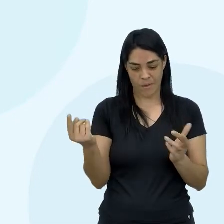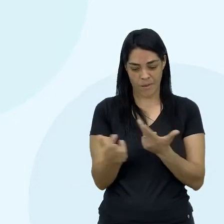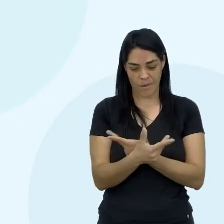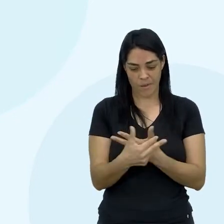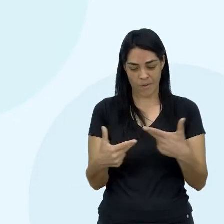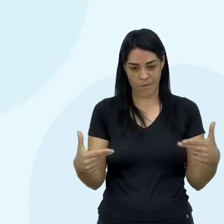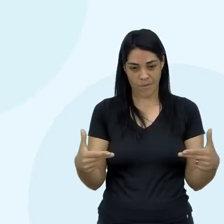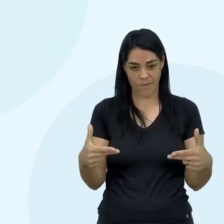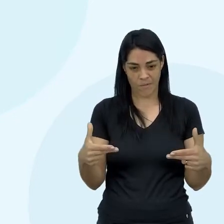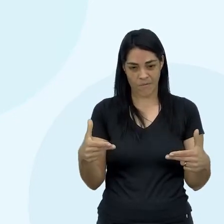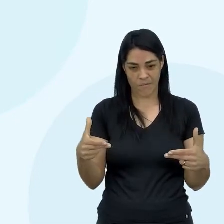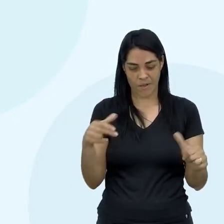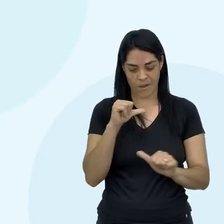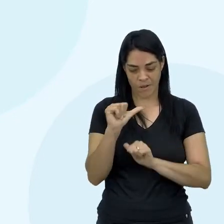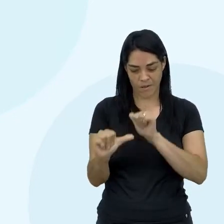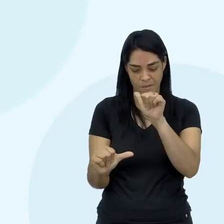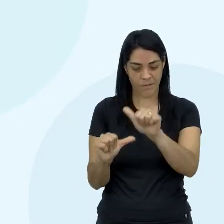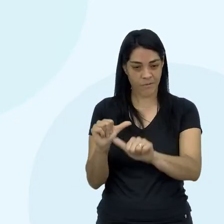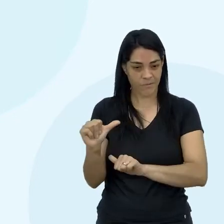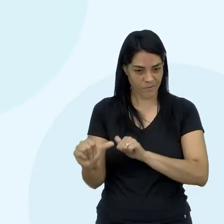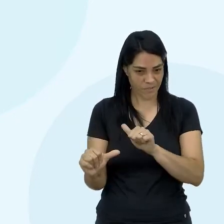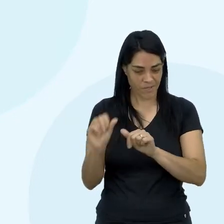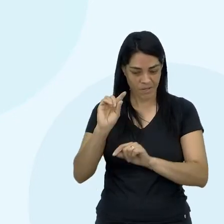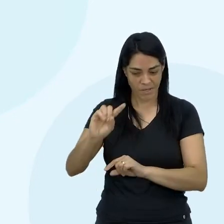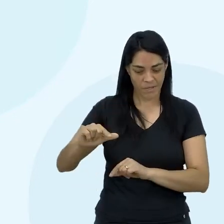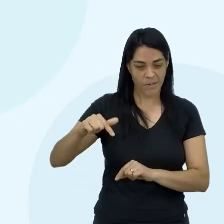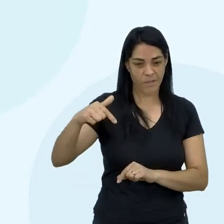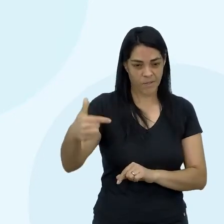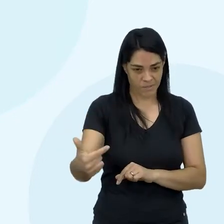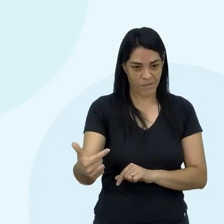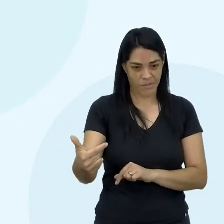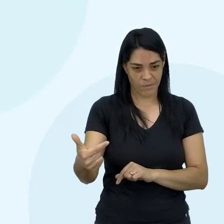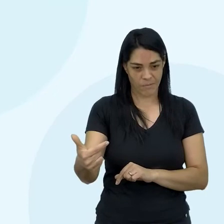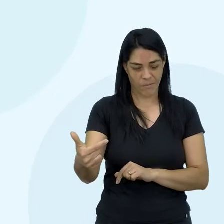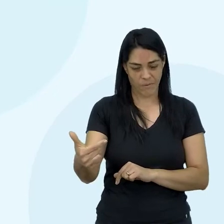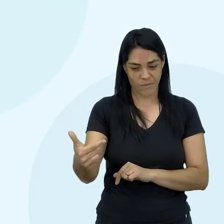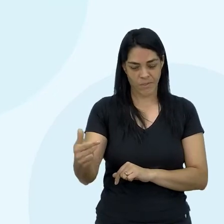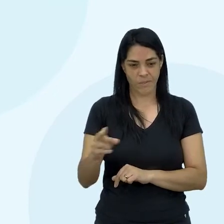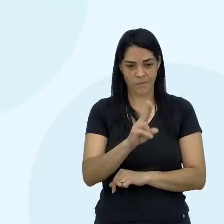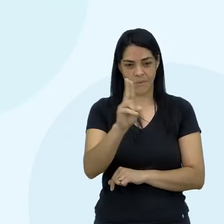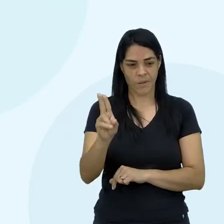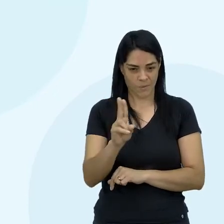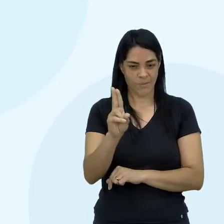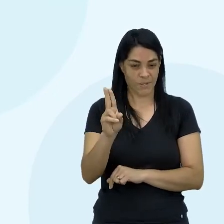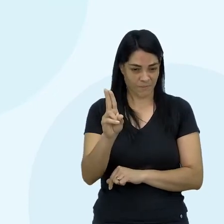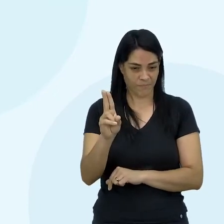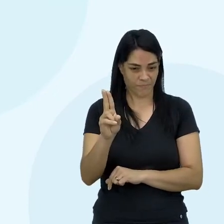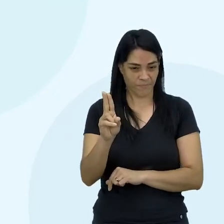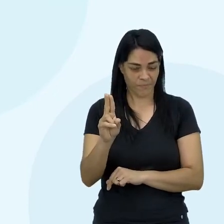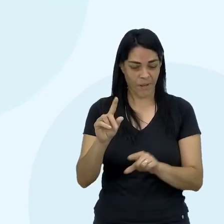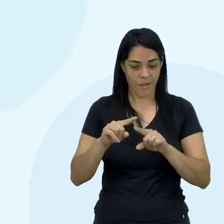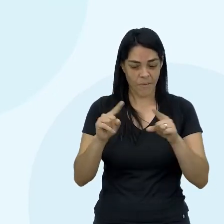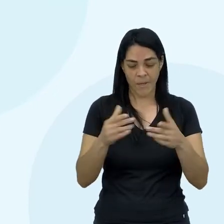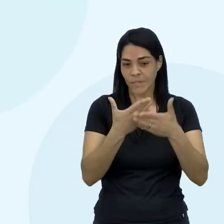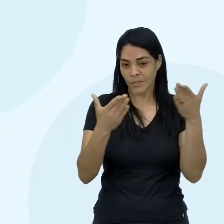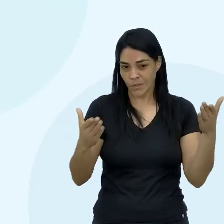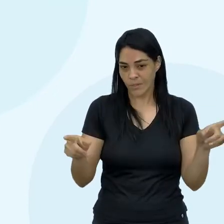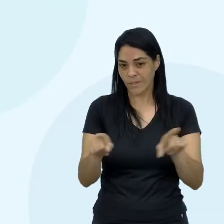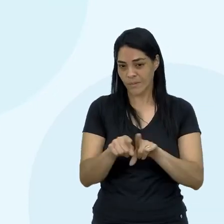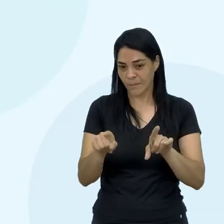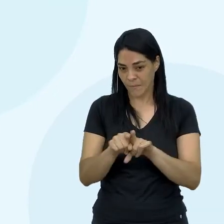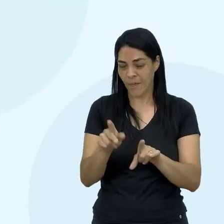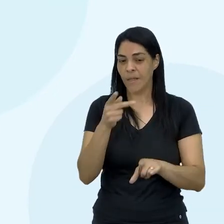que serão transformados depois num bem de consumo. Só que a gente também está falando de gente,